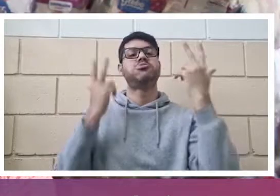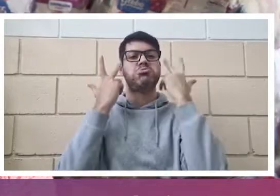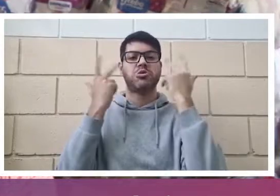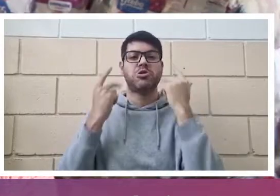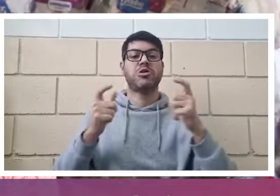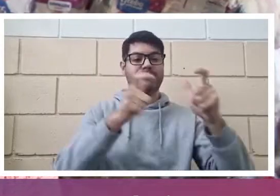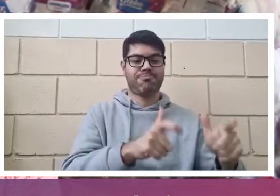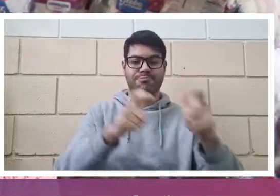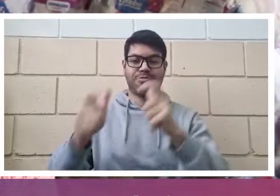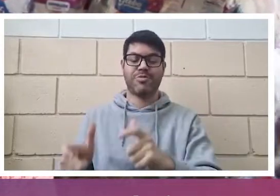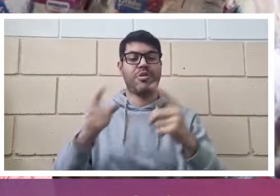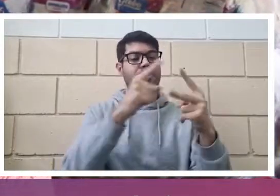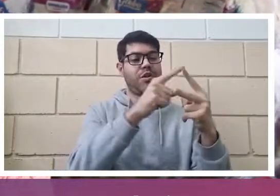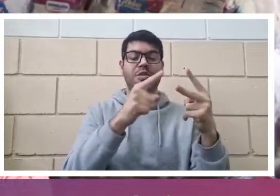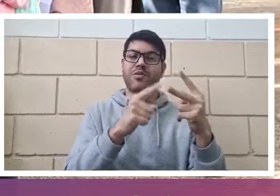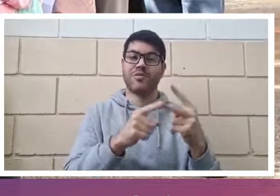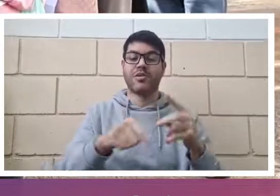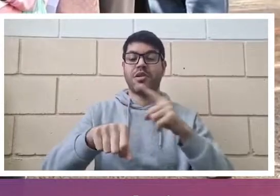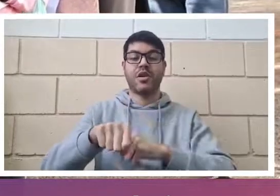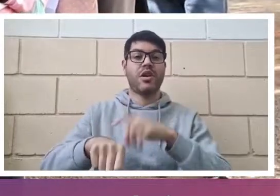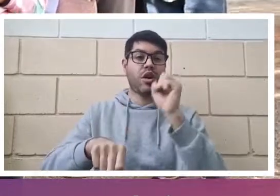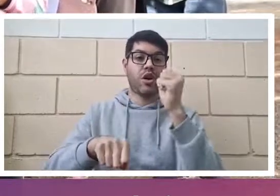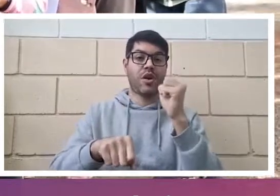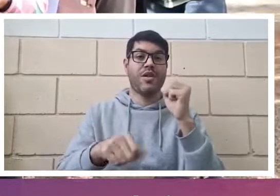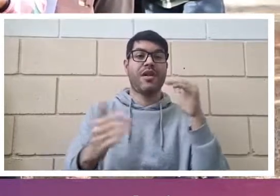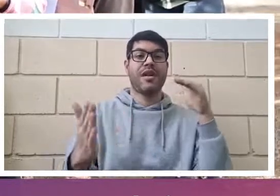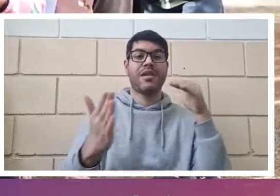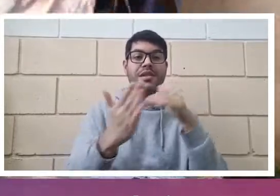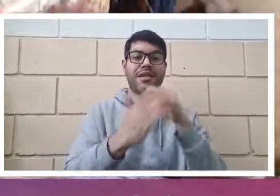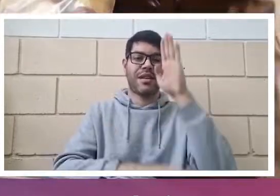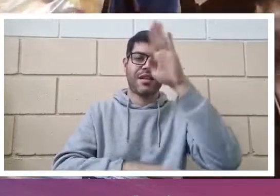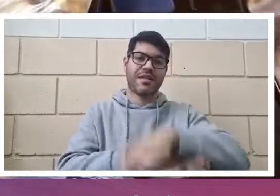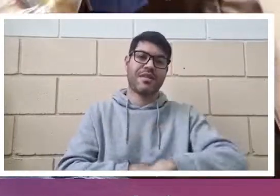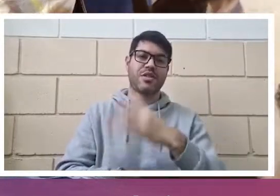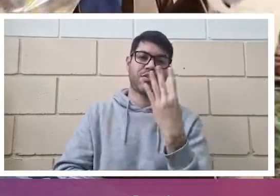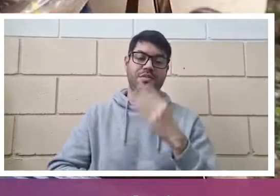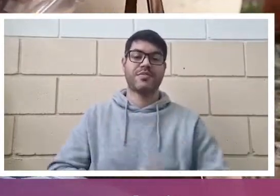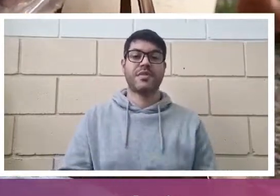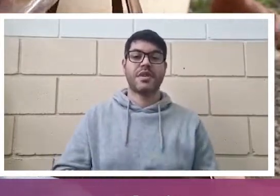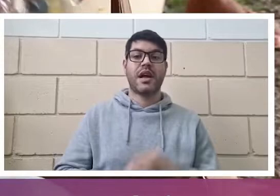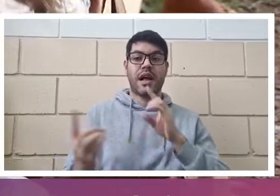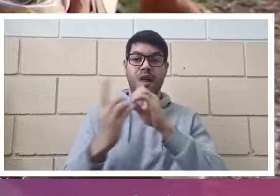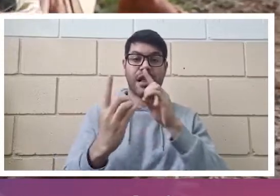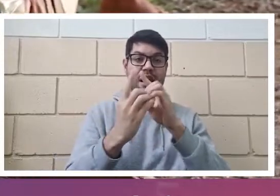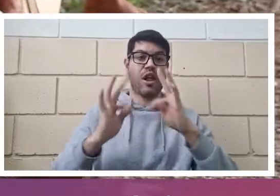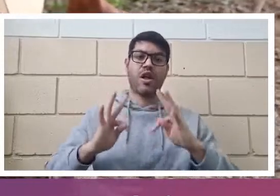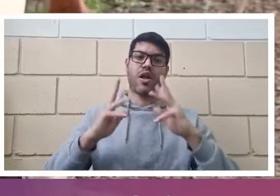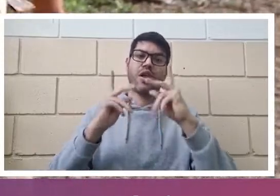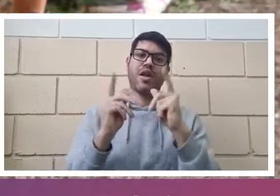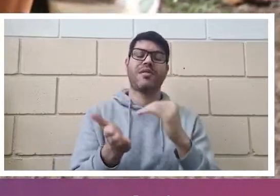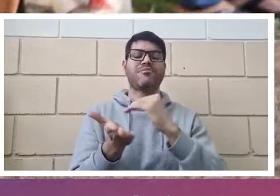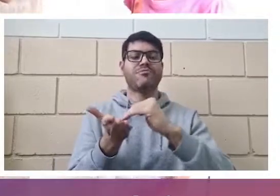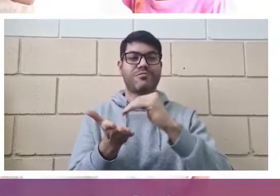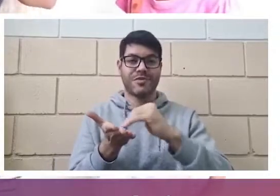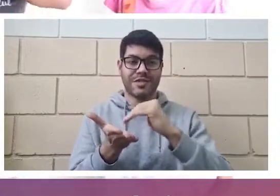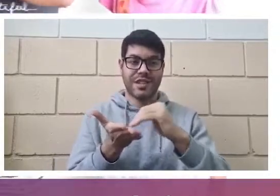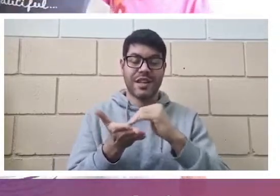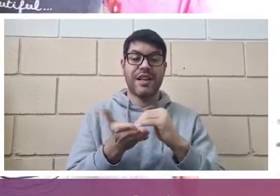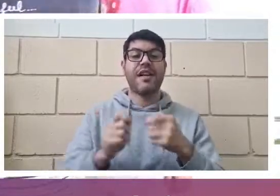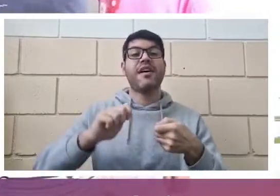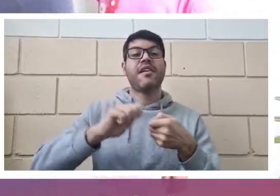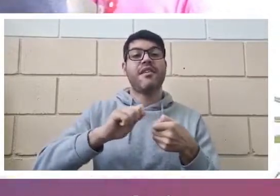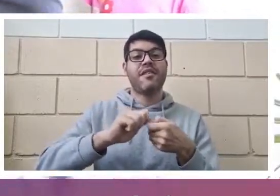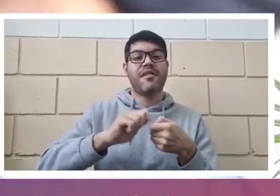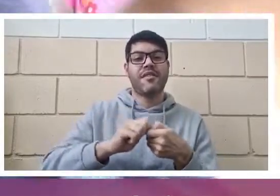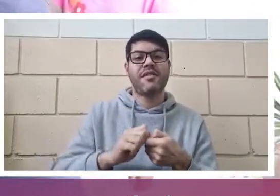entrega, das 8 às 16 horas. Para atender toda a demanda, a Secretaria adotou provisoriamente um novo critério para realizar